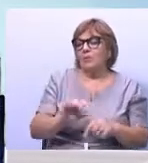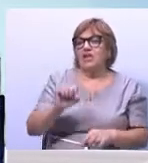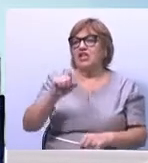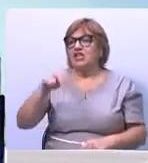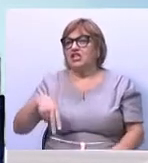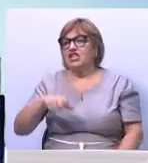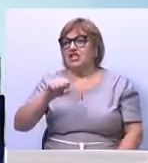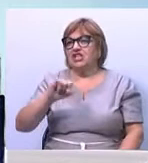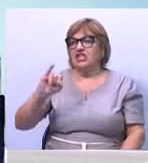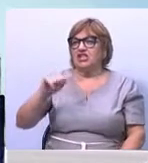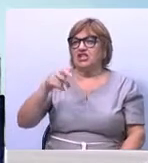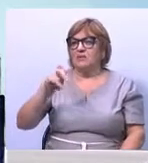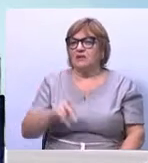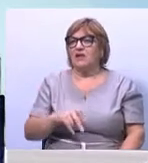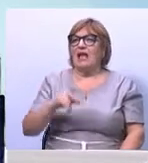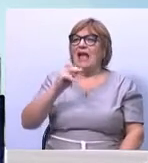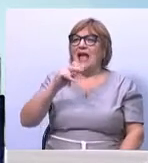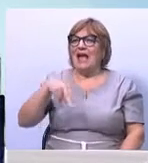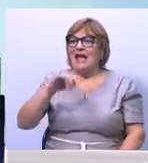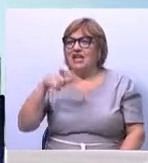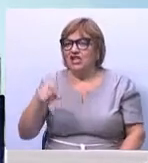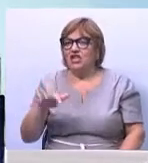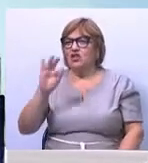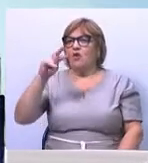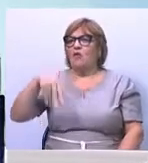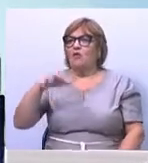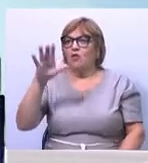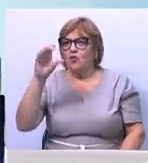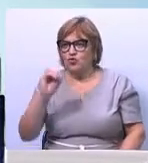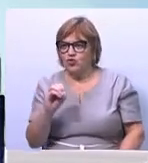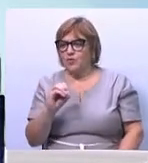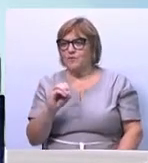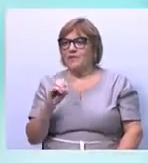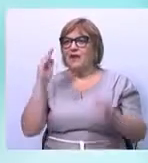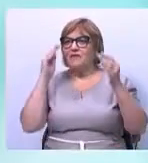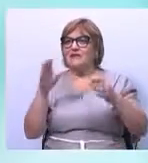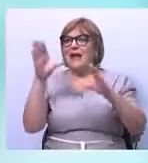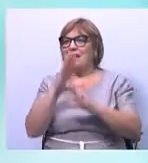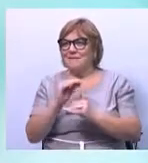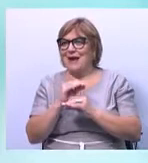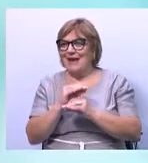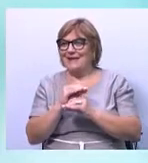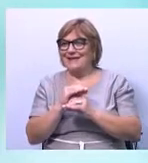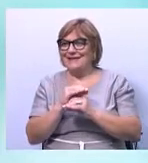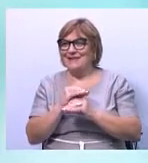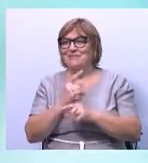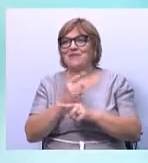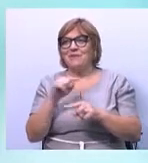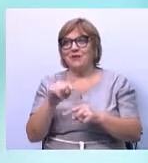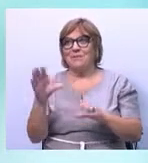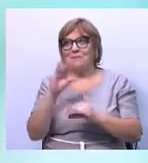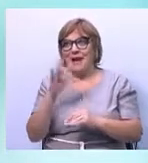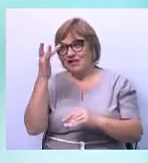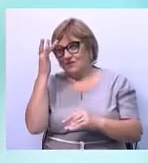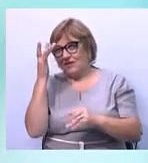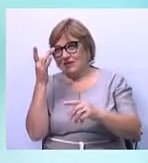gengibre, como o funcho, como o anis, poderiam ser outras opções. Não nos temos que fixar nestas mais comuns, Exatamente. estamos a falar delas porque são aquelas que são mais